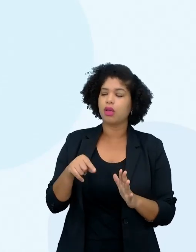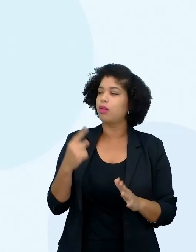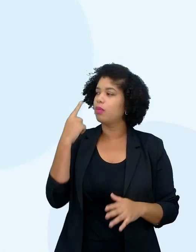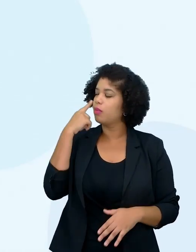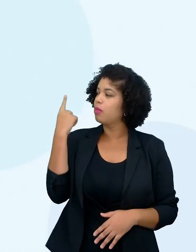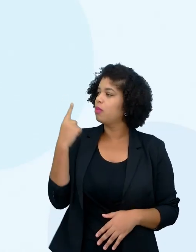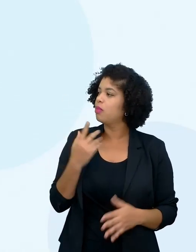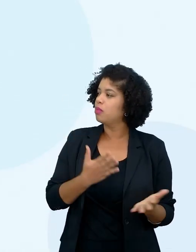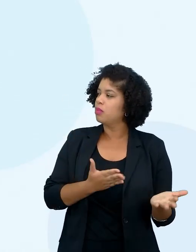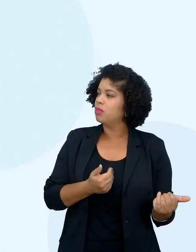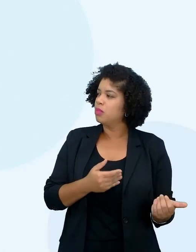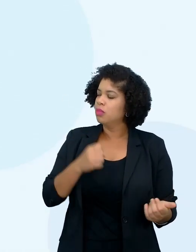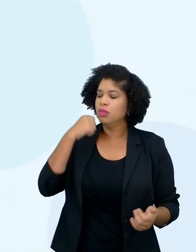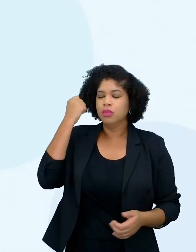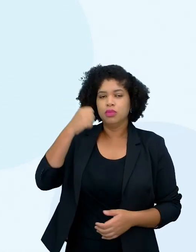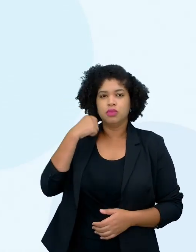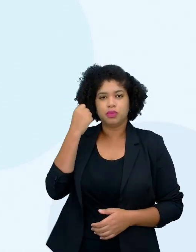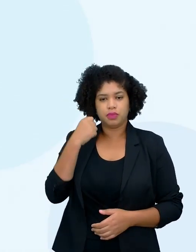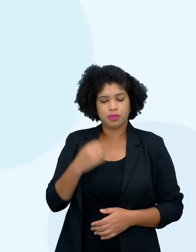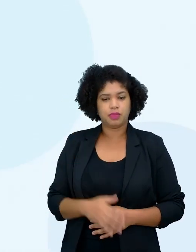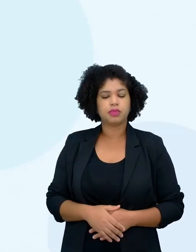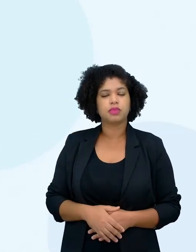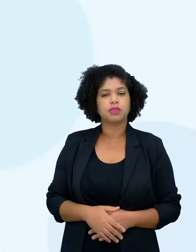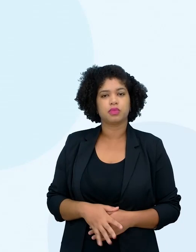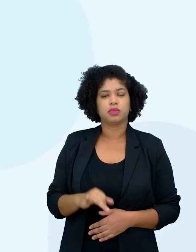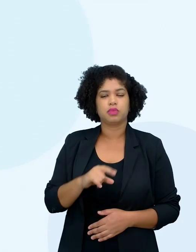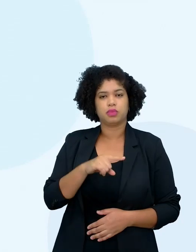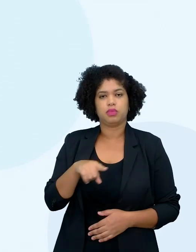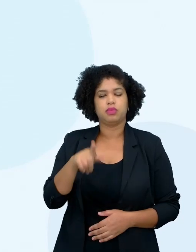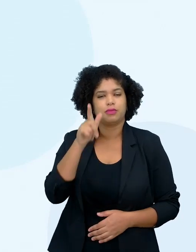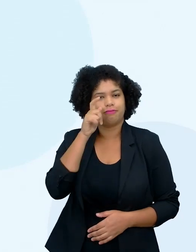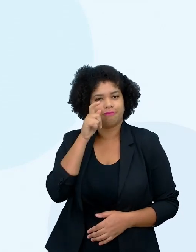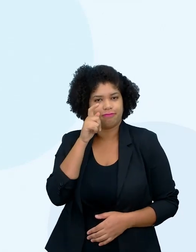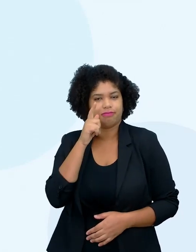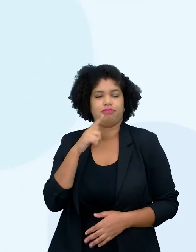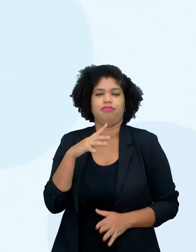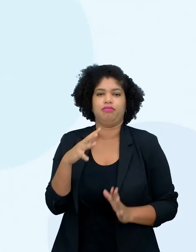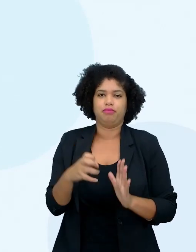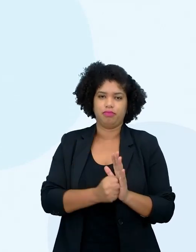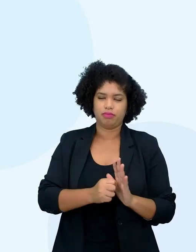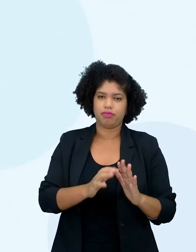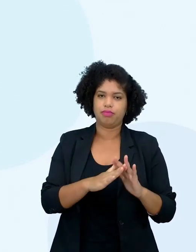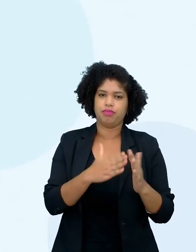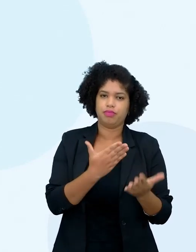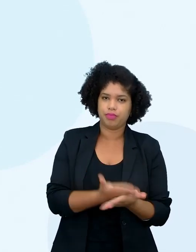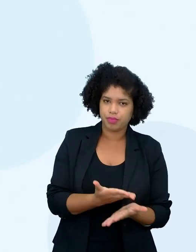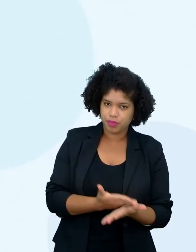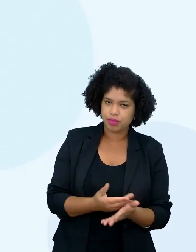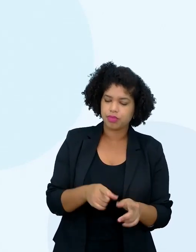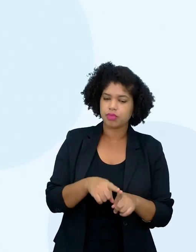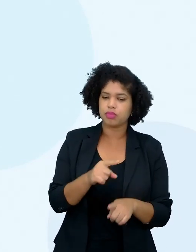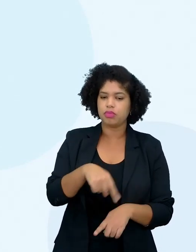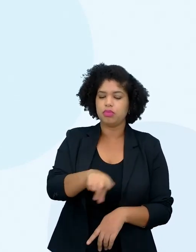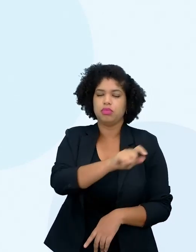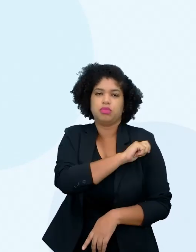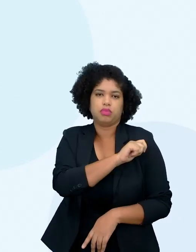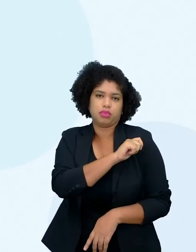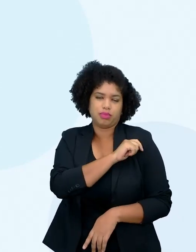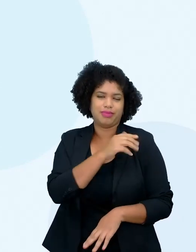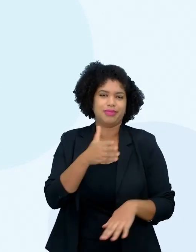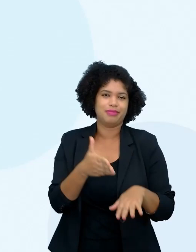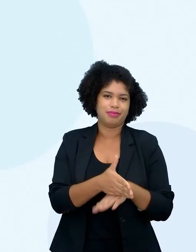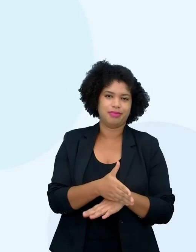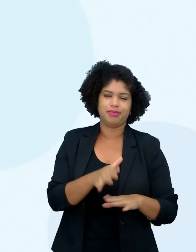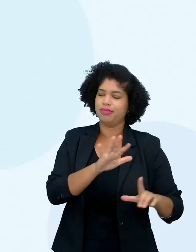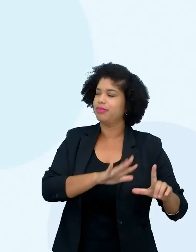aberto novamente. Então, professores, aqueles que têm interesse em inscrever a escola, em inscrever os alunos, acessem esse